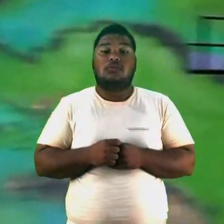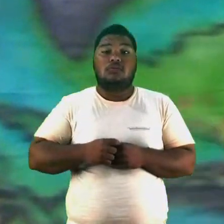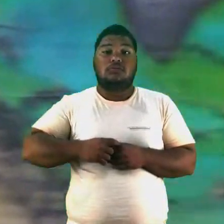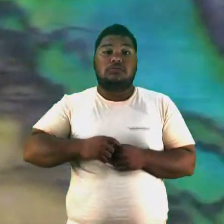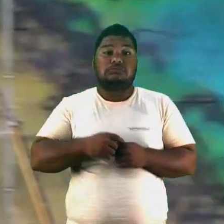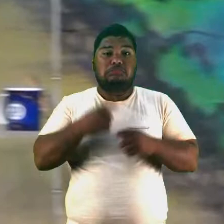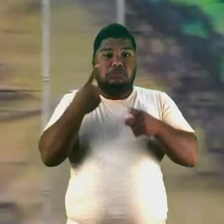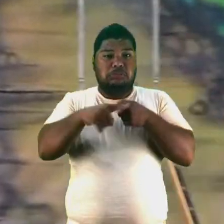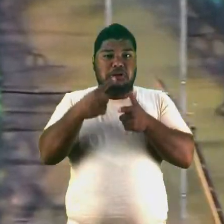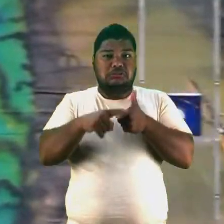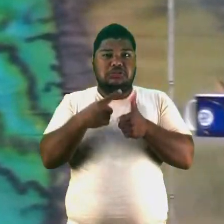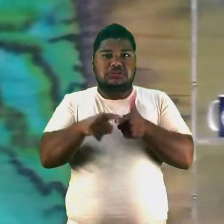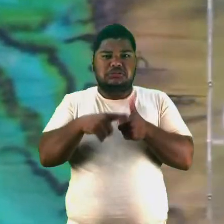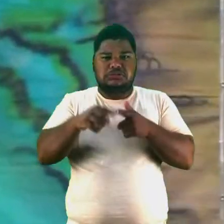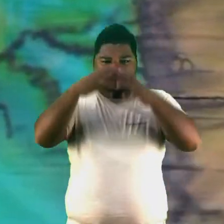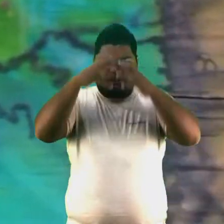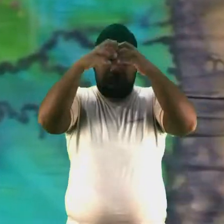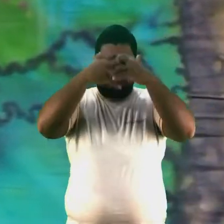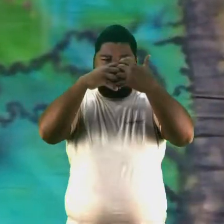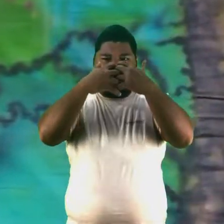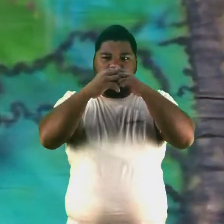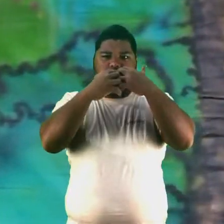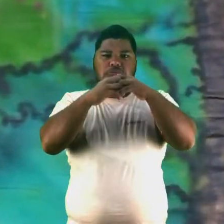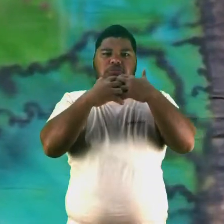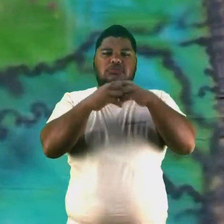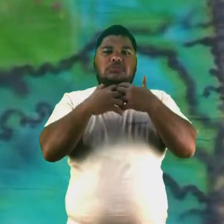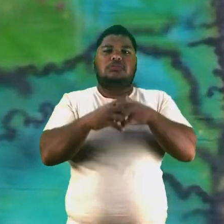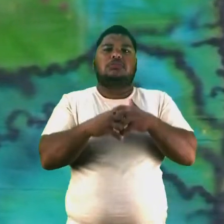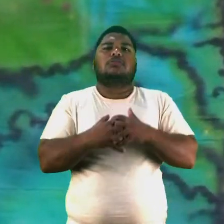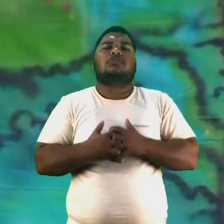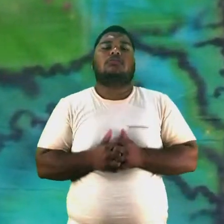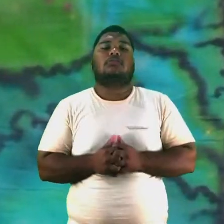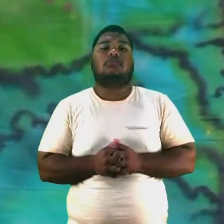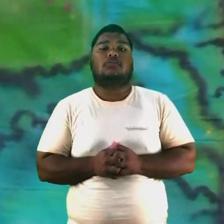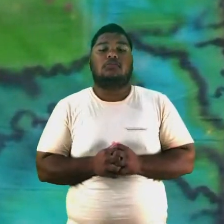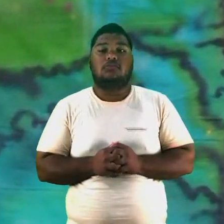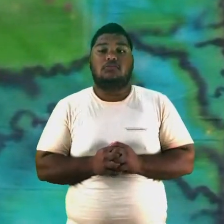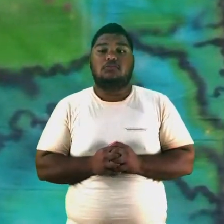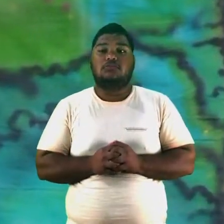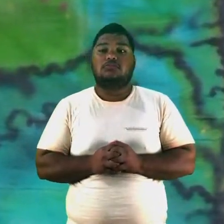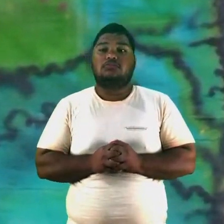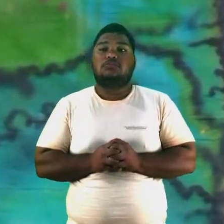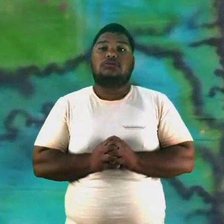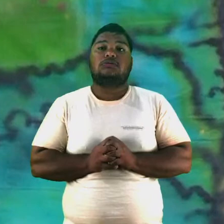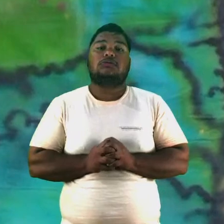psicossomáticas. Deixa eu explicar para você o que significa isso. Foram problemas